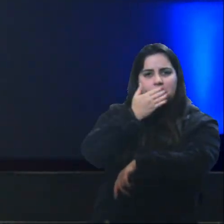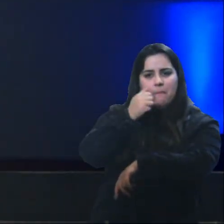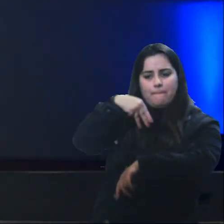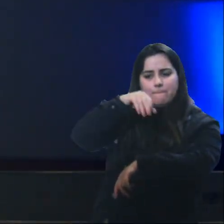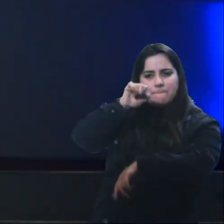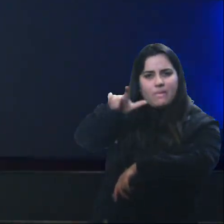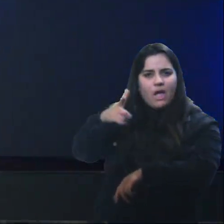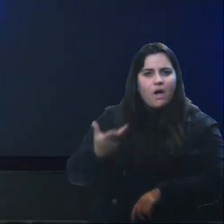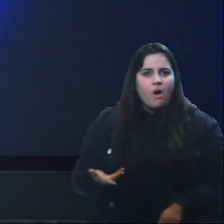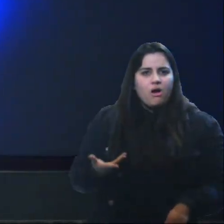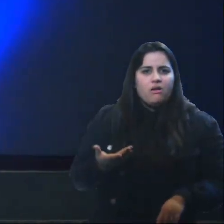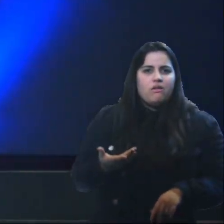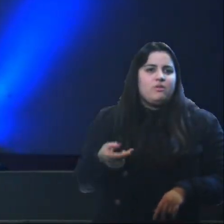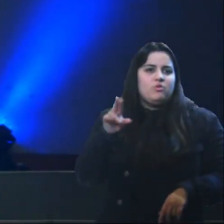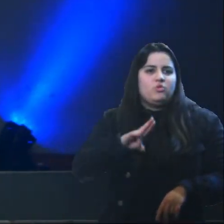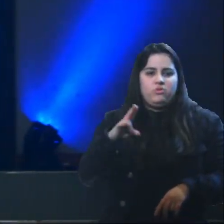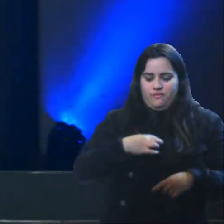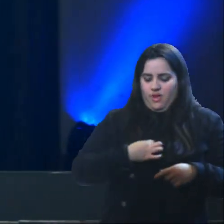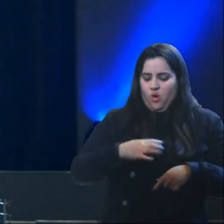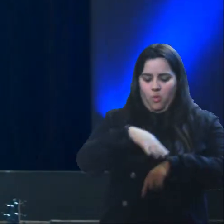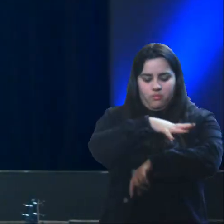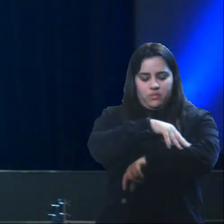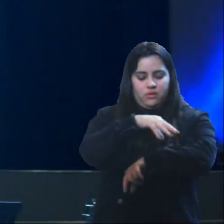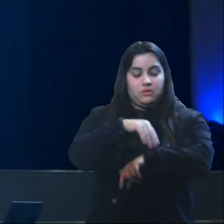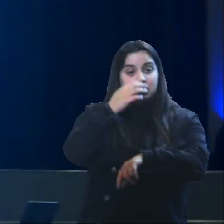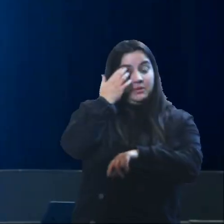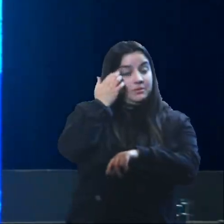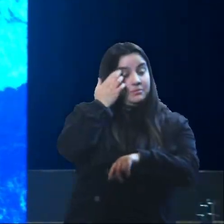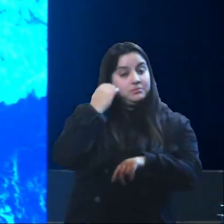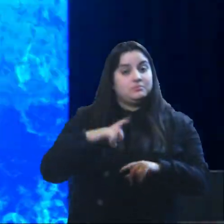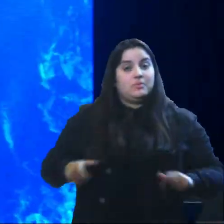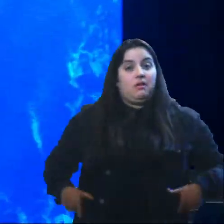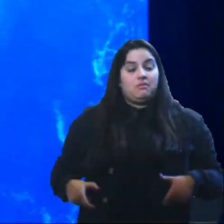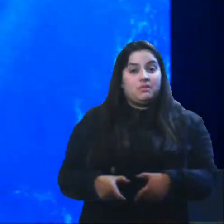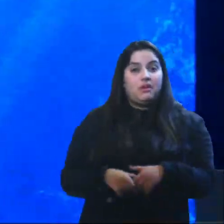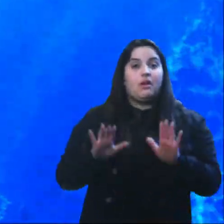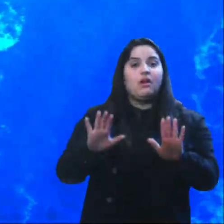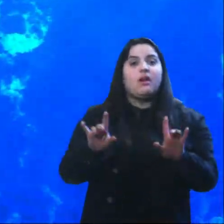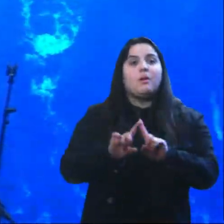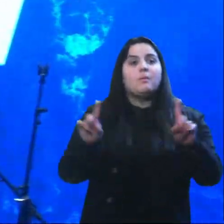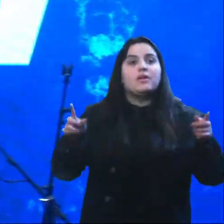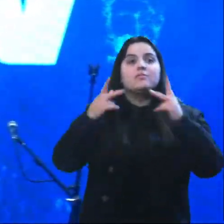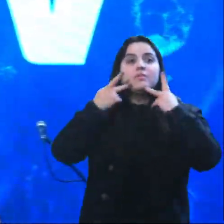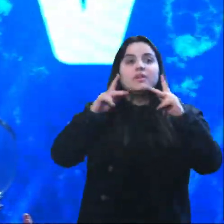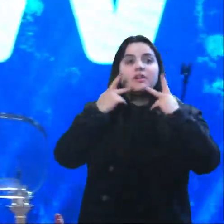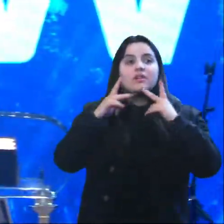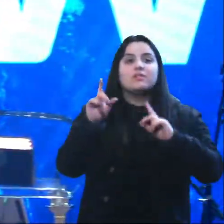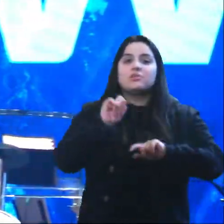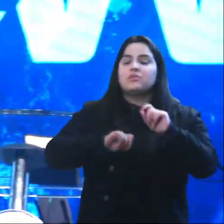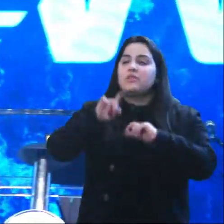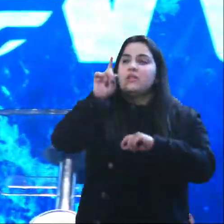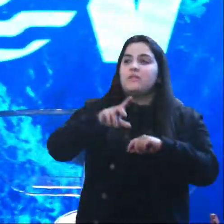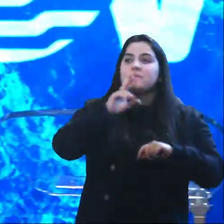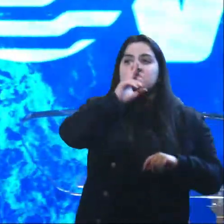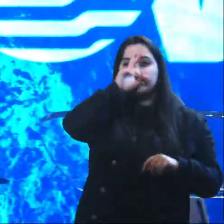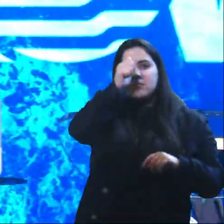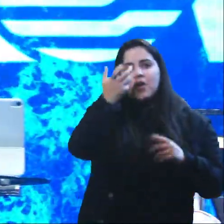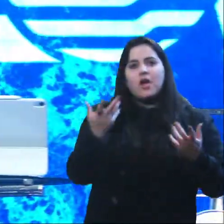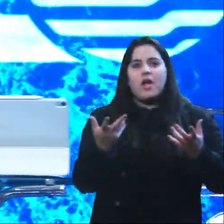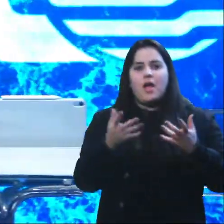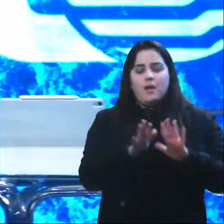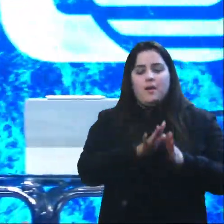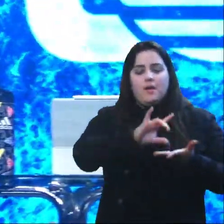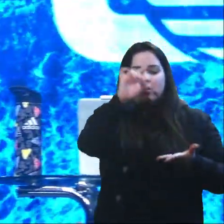de camelo e um cinto de couro, a mensagem dele era muito forte. É interessante a Bíblia descrever o jeito que ele se vestia, porque é